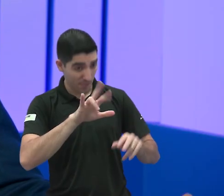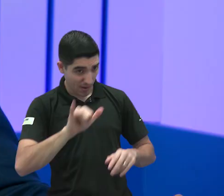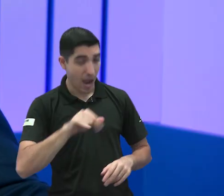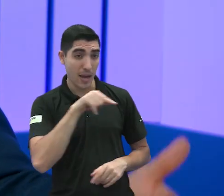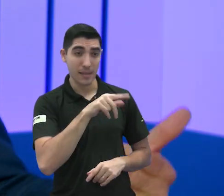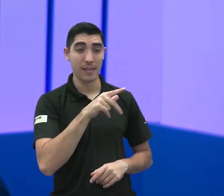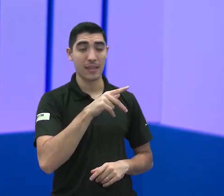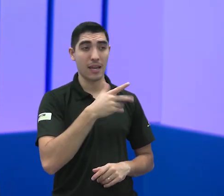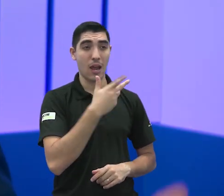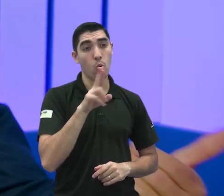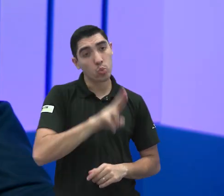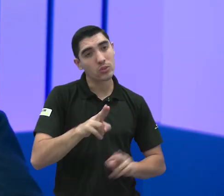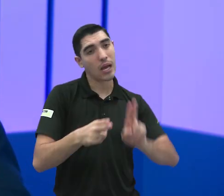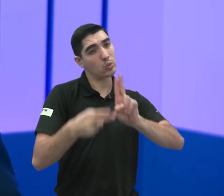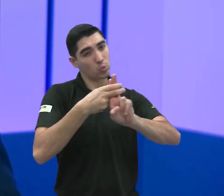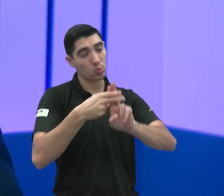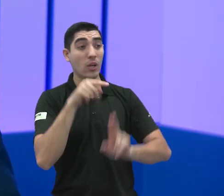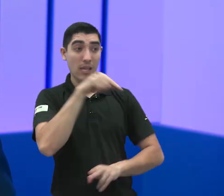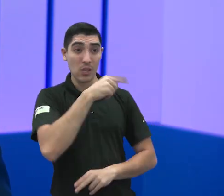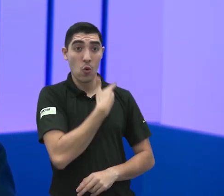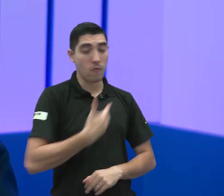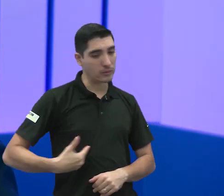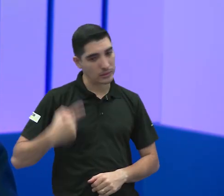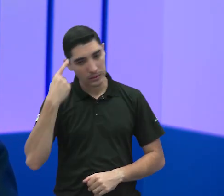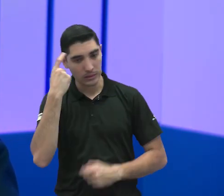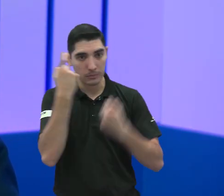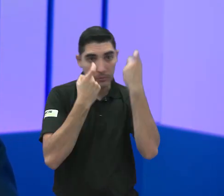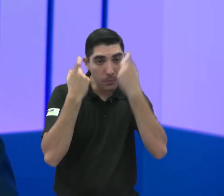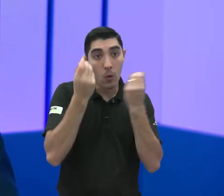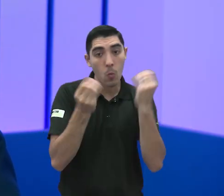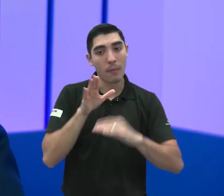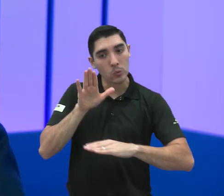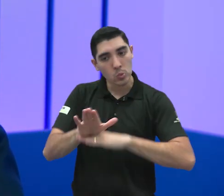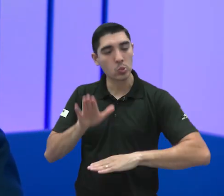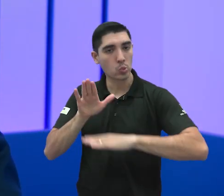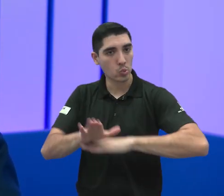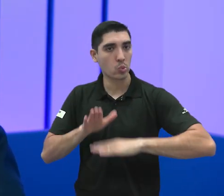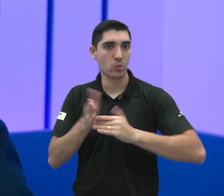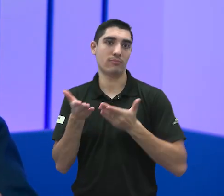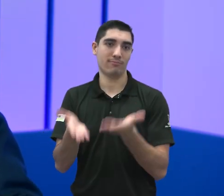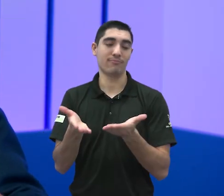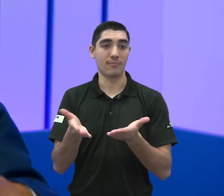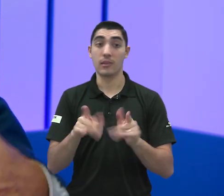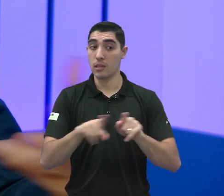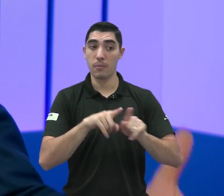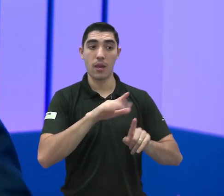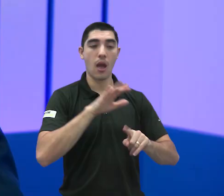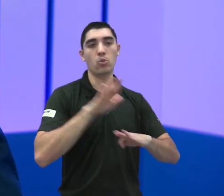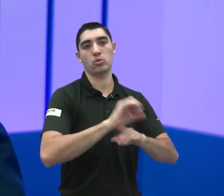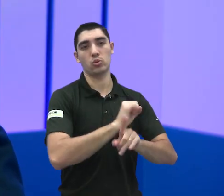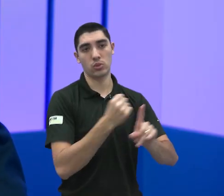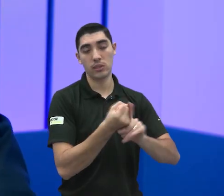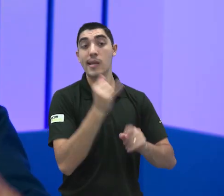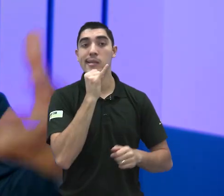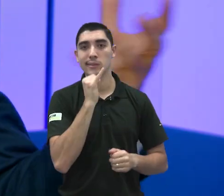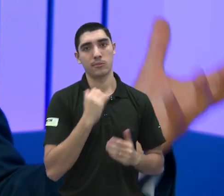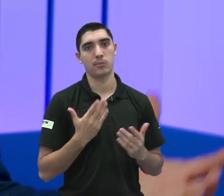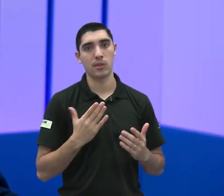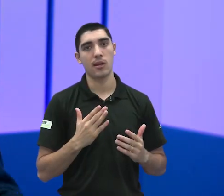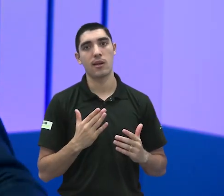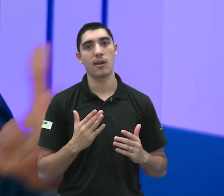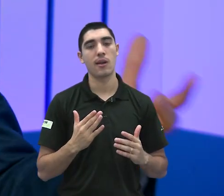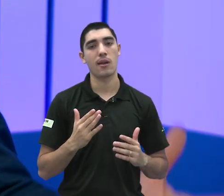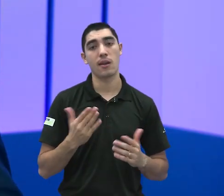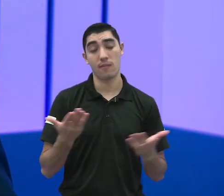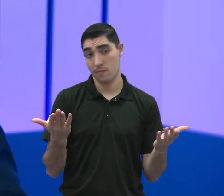bastante preocupado, planejar, ter esses dados, e o setor de assistência social. Por exemplo, lar. vai se